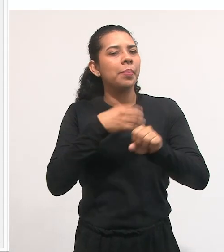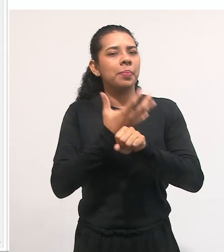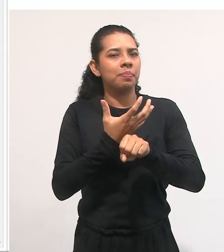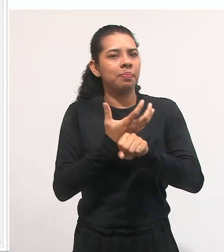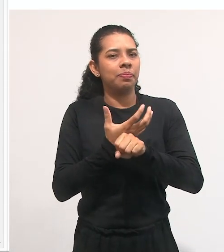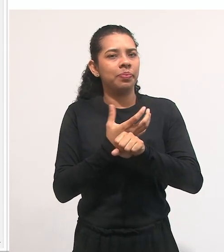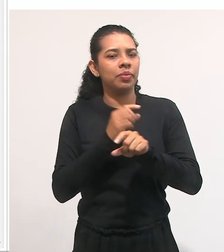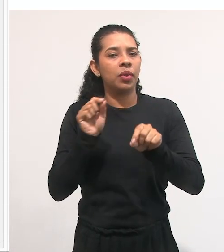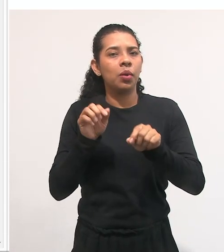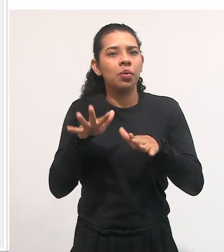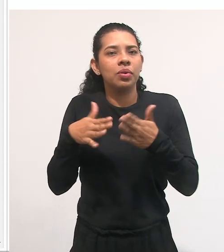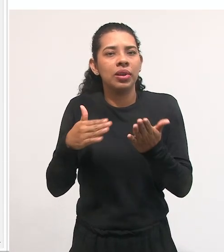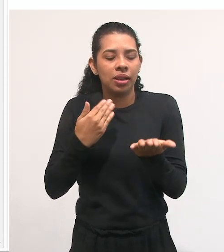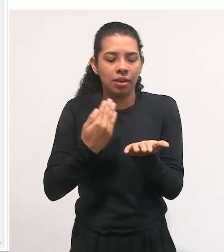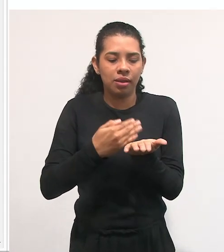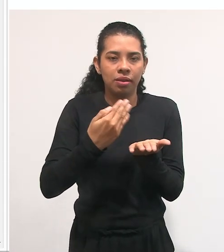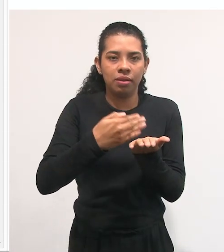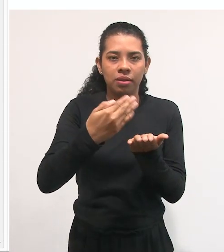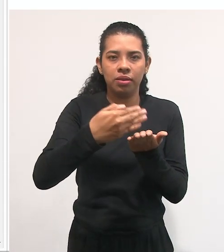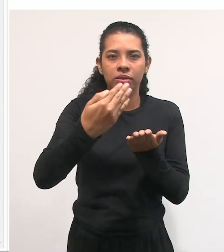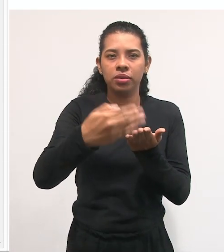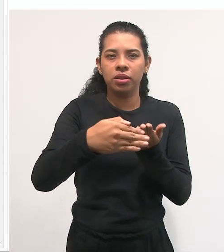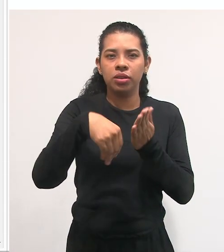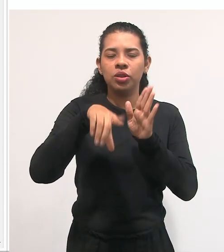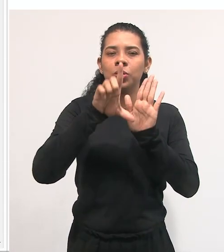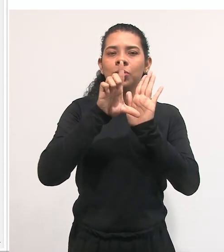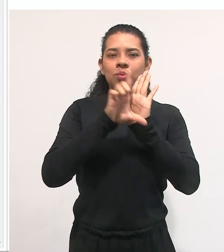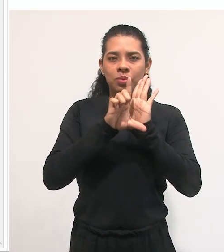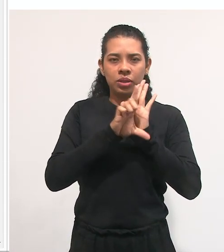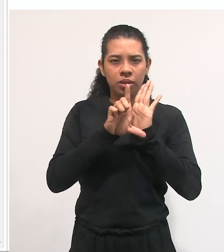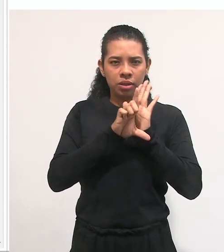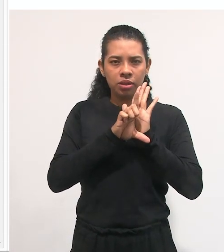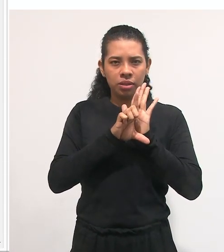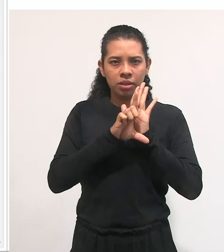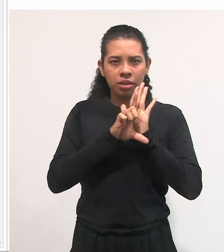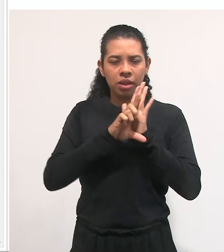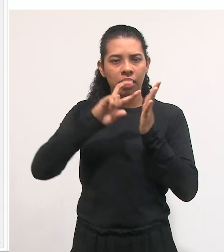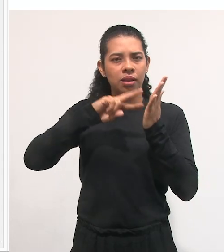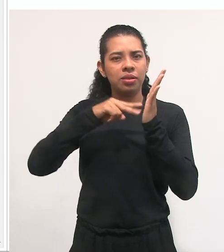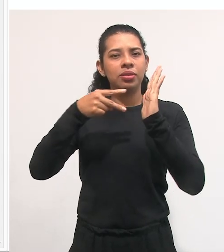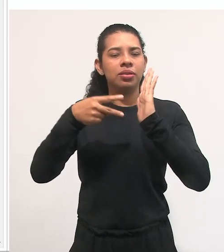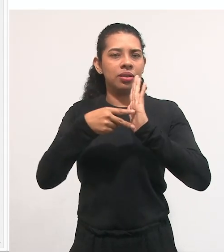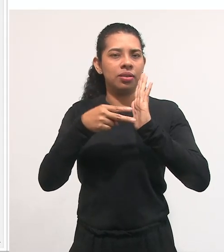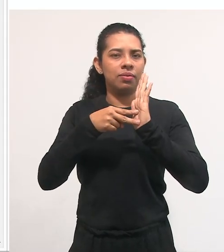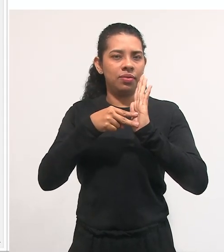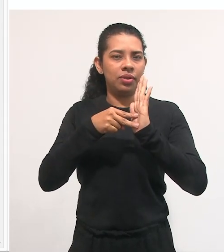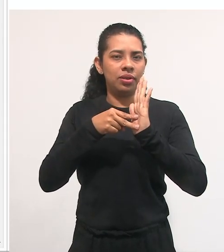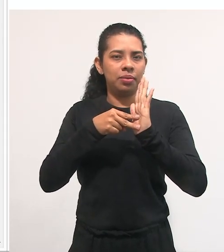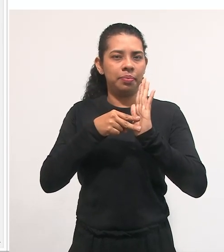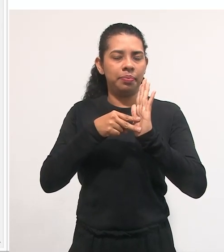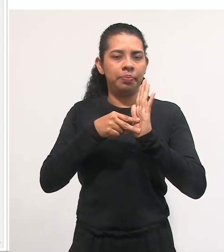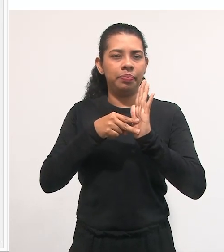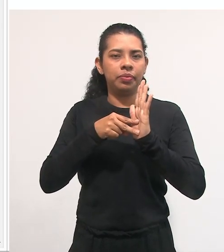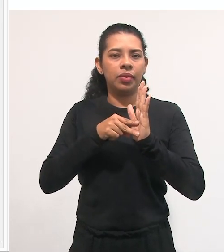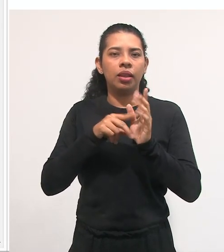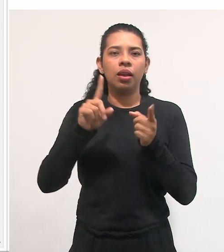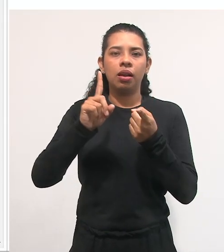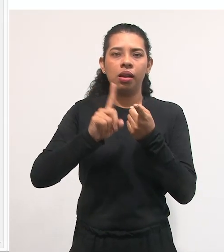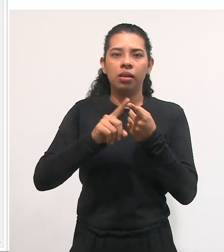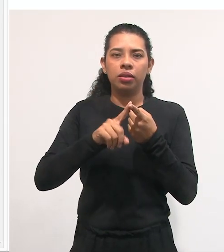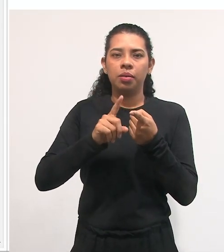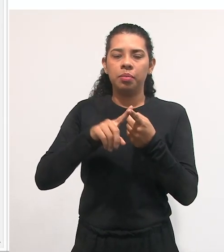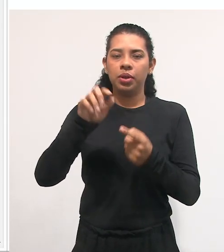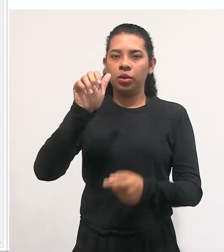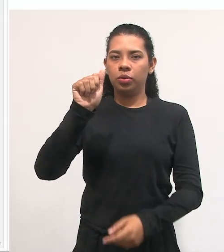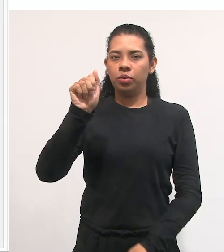entender o que os meandros da legislação, o que a letra da legislação está nos dizendo. No